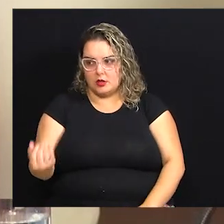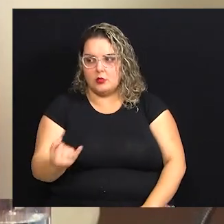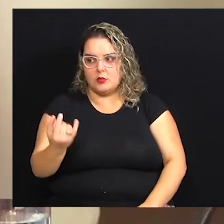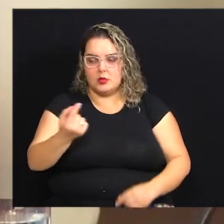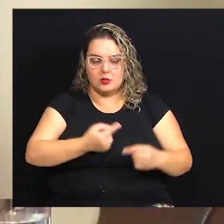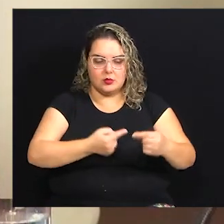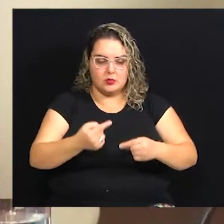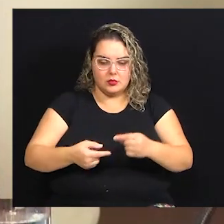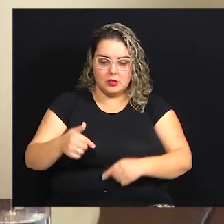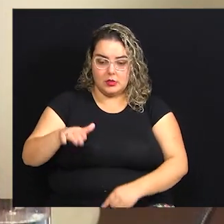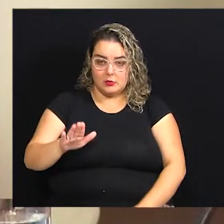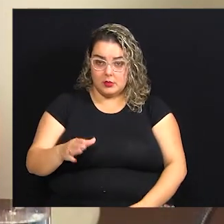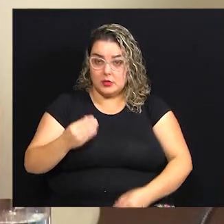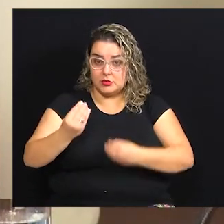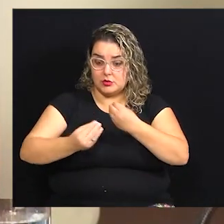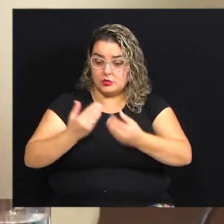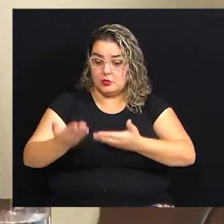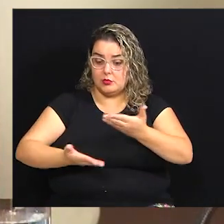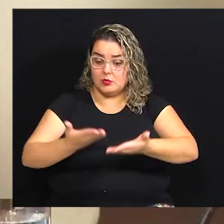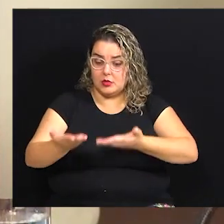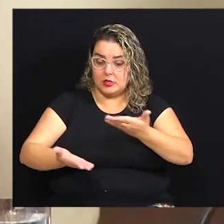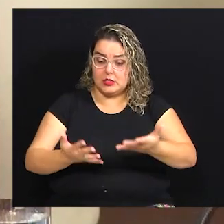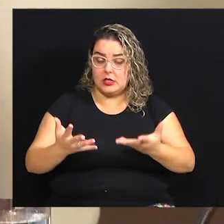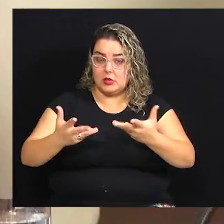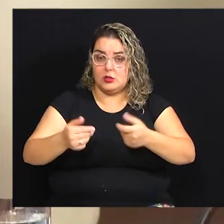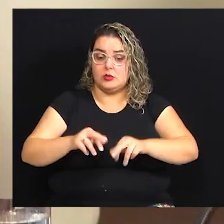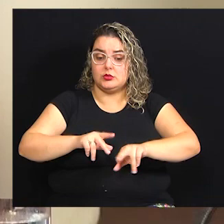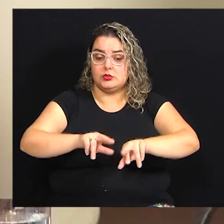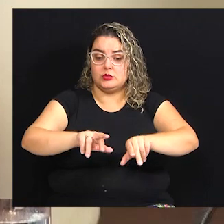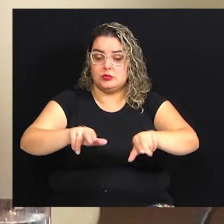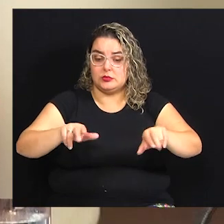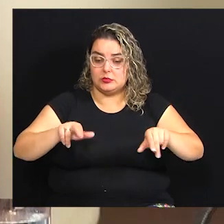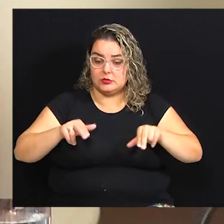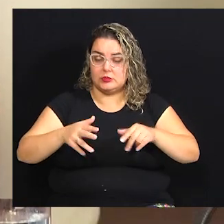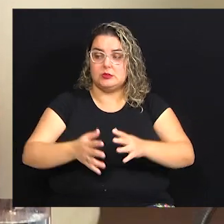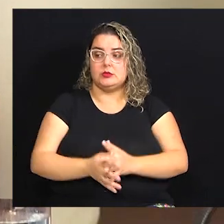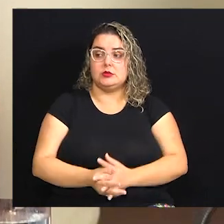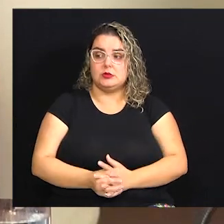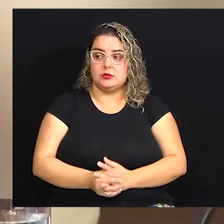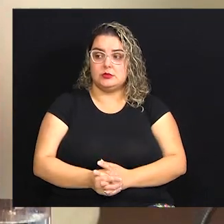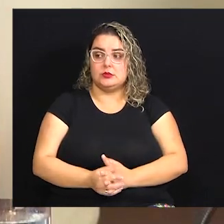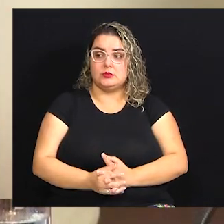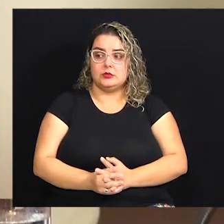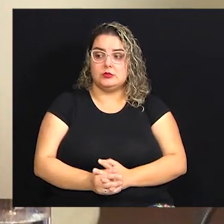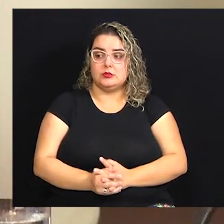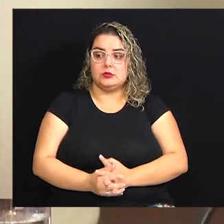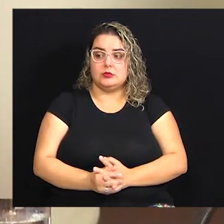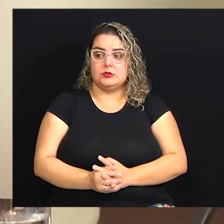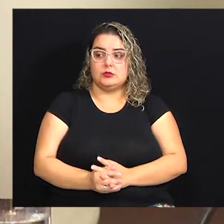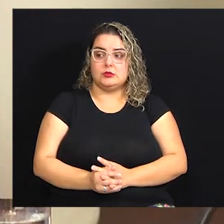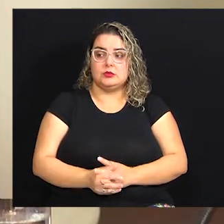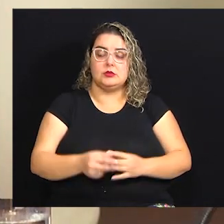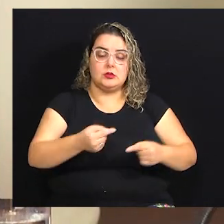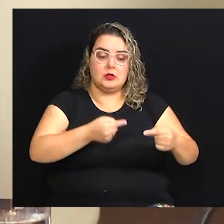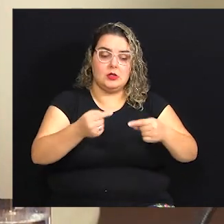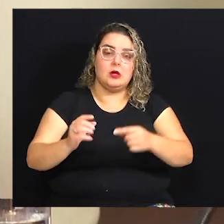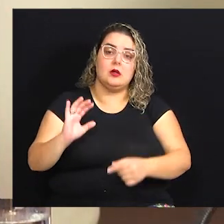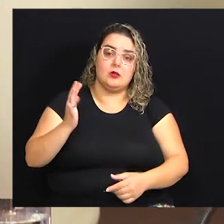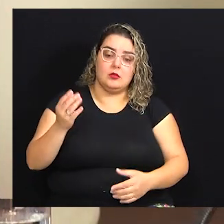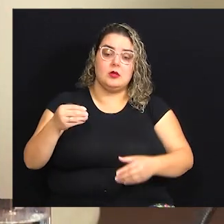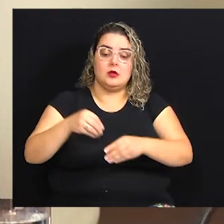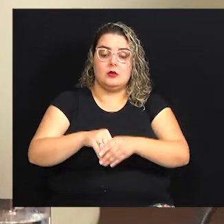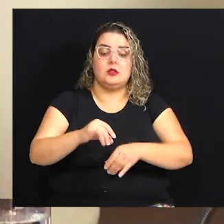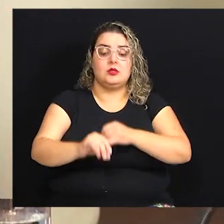que a gente discutisse mais sobre como lidar com todas essas, todo esse palco, né, de discussão que acontece